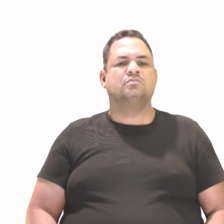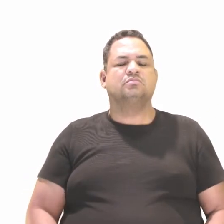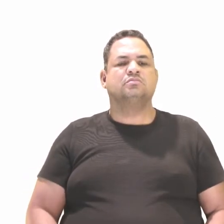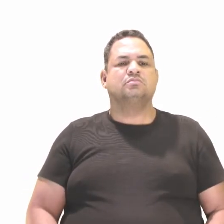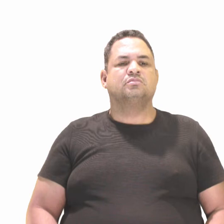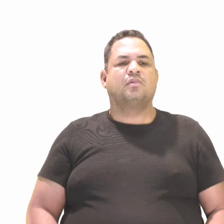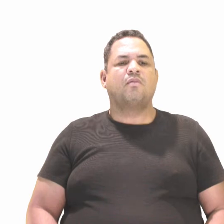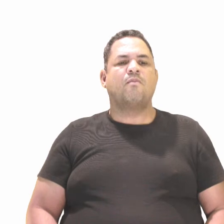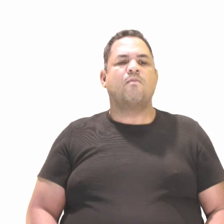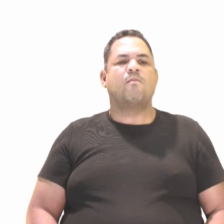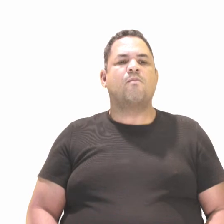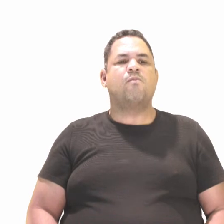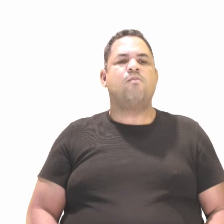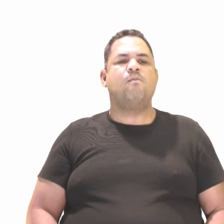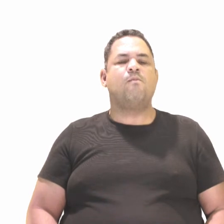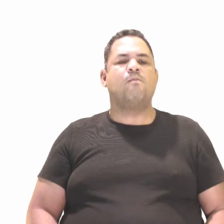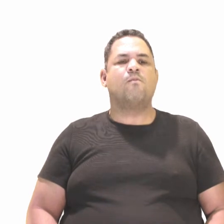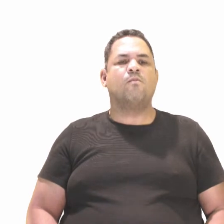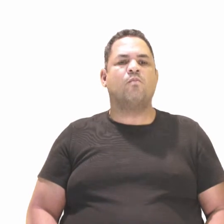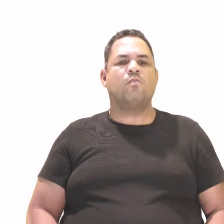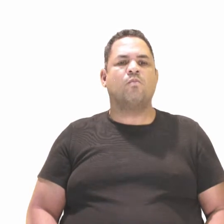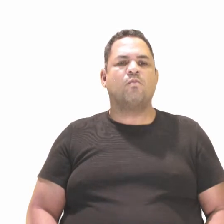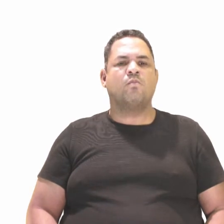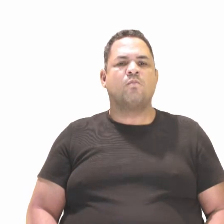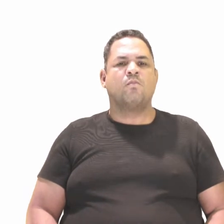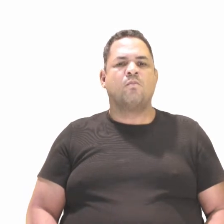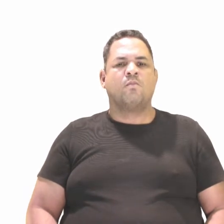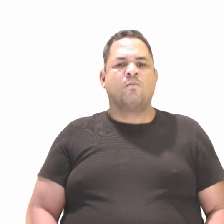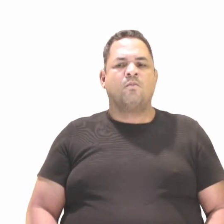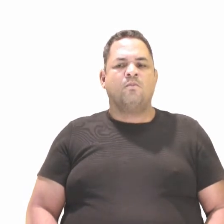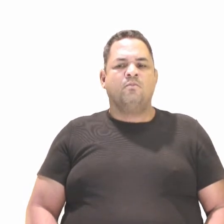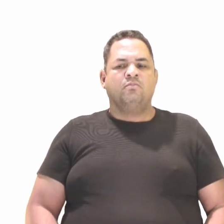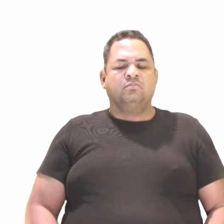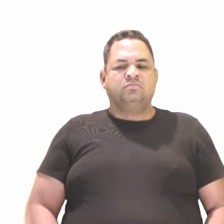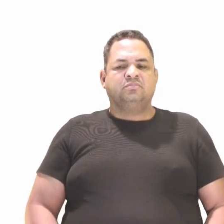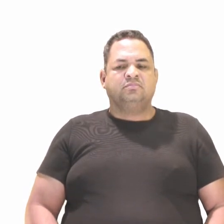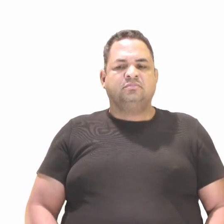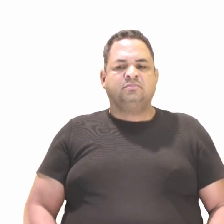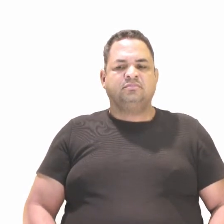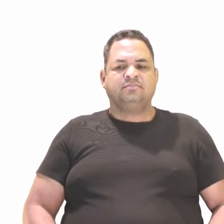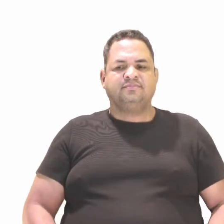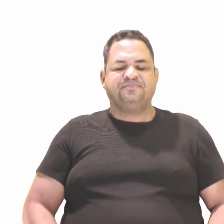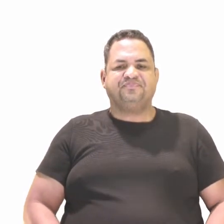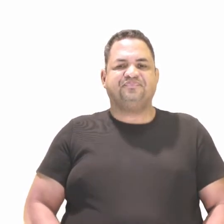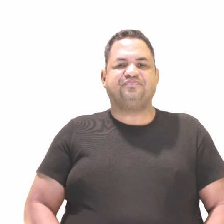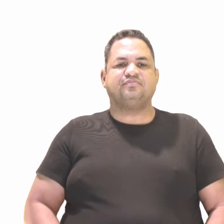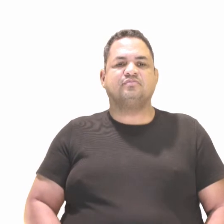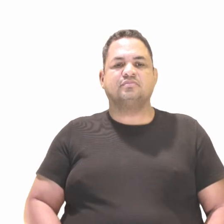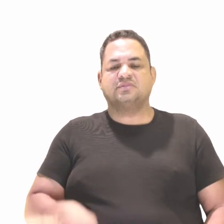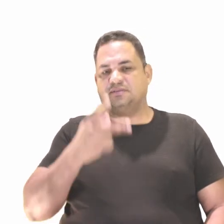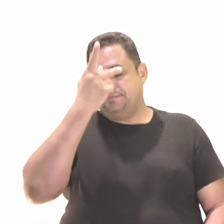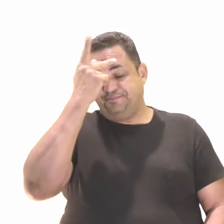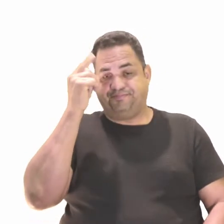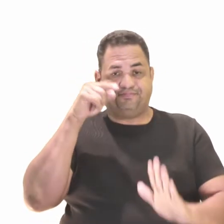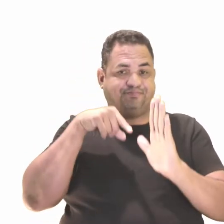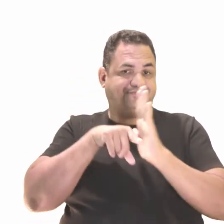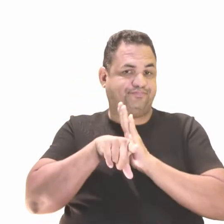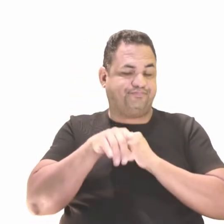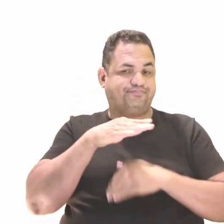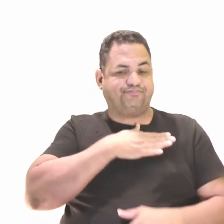Olha só. Would you like to have a snack with me after school? Então aqui alguém está perguntando se o quê? Se a